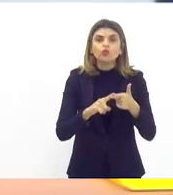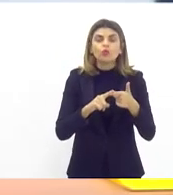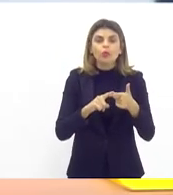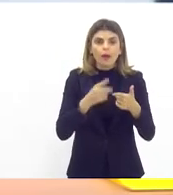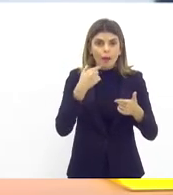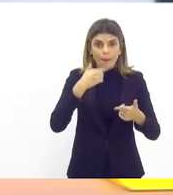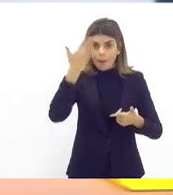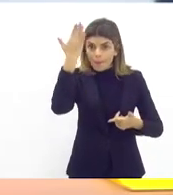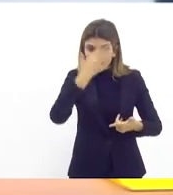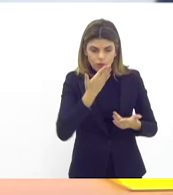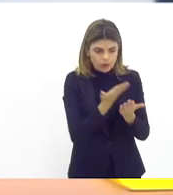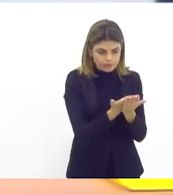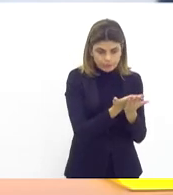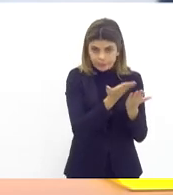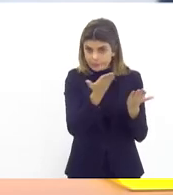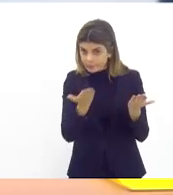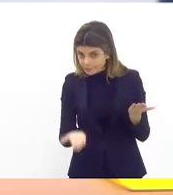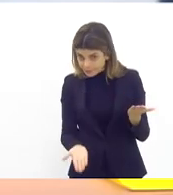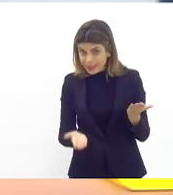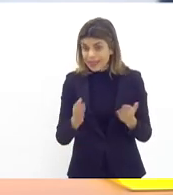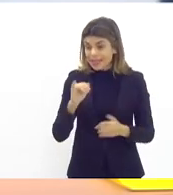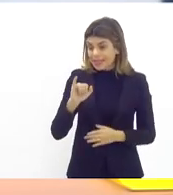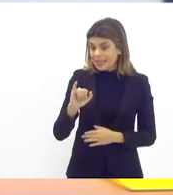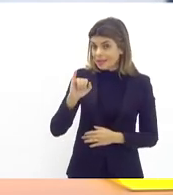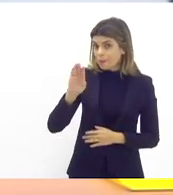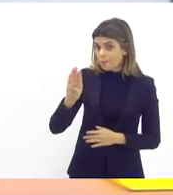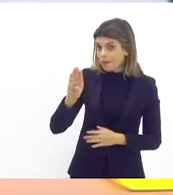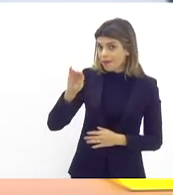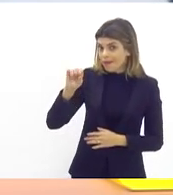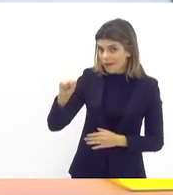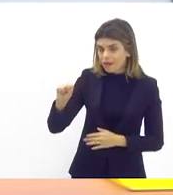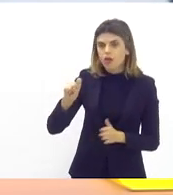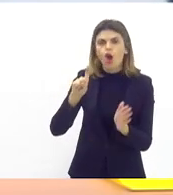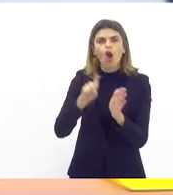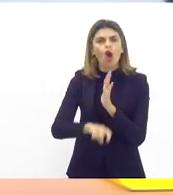municípios. Como o IBS é cobrado no destino,